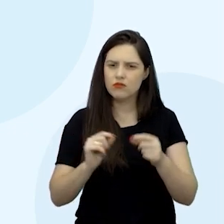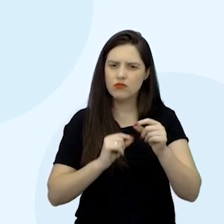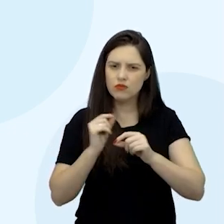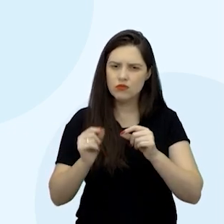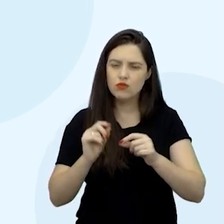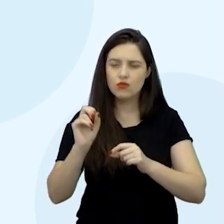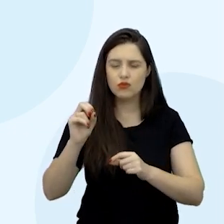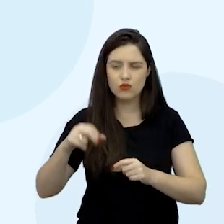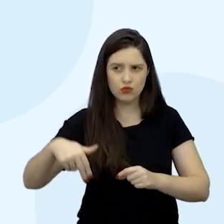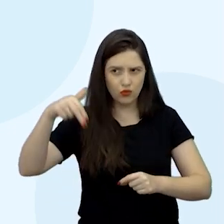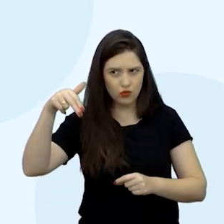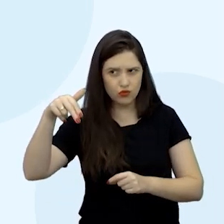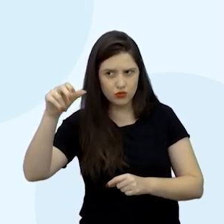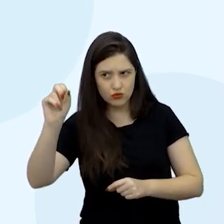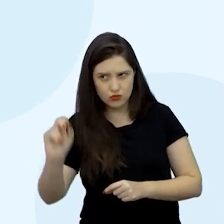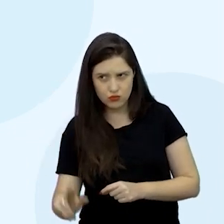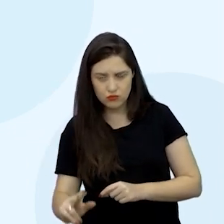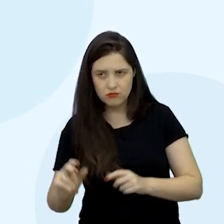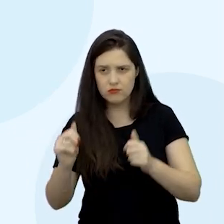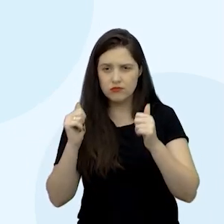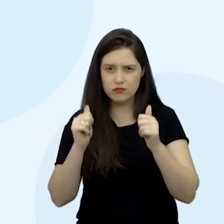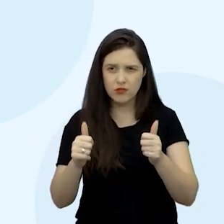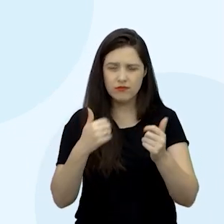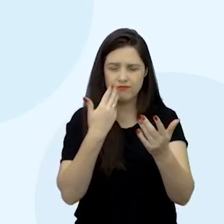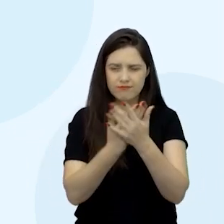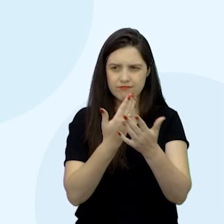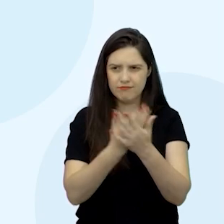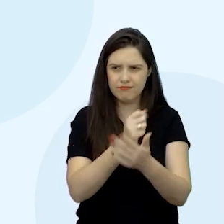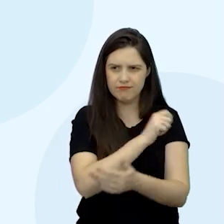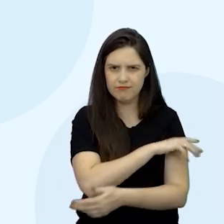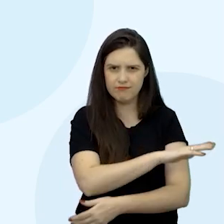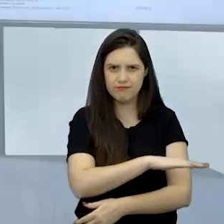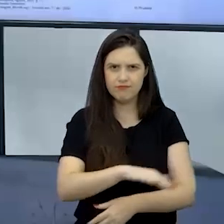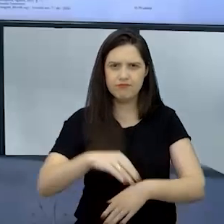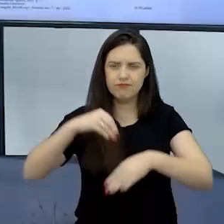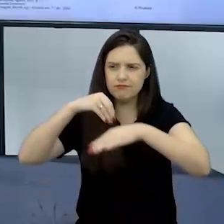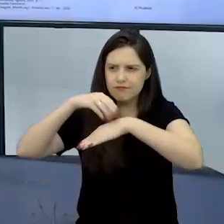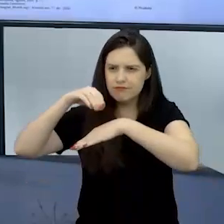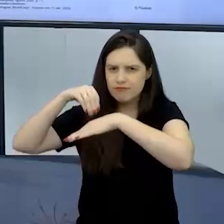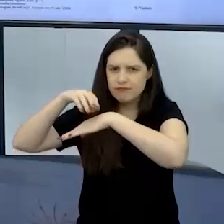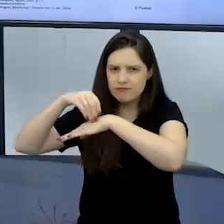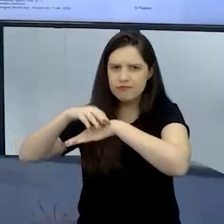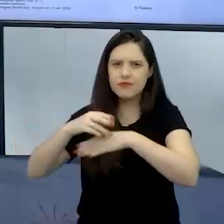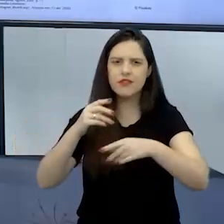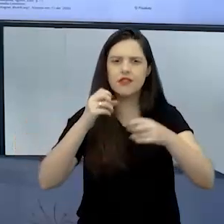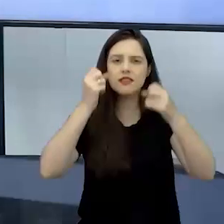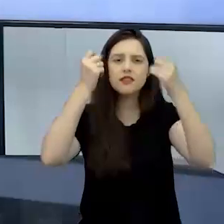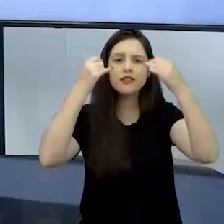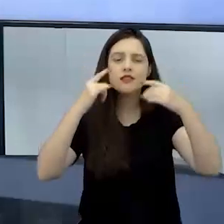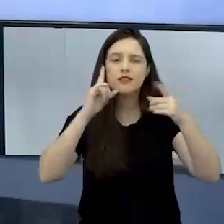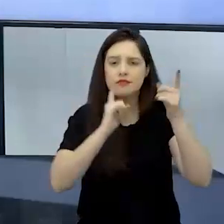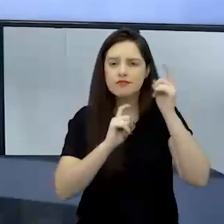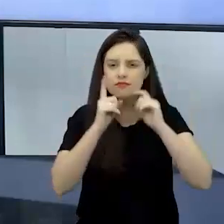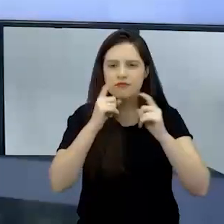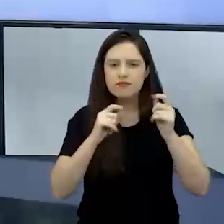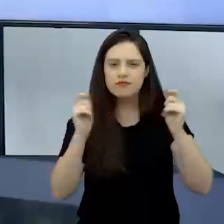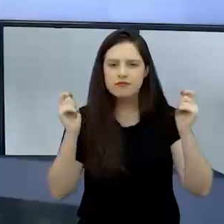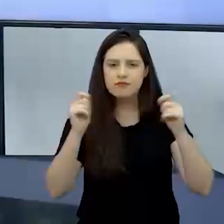sul, beleza? Então aí, para te lembrar com o estudante, primeiro vamos lembrar o que é campo magnético, né, falar um pouquinho sobre ele. E